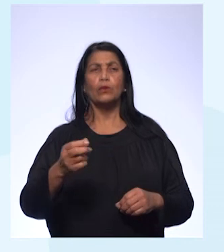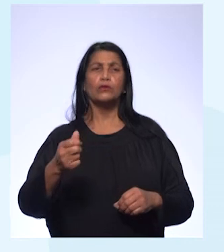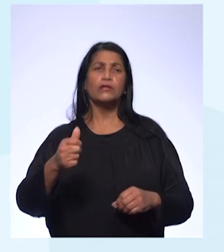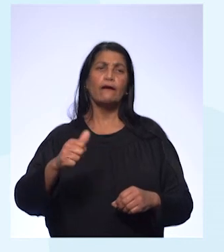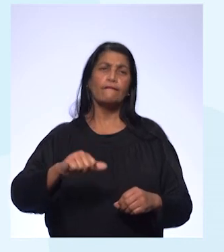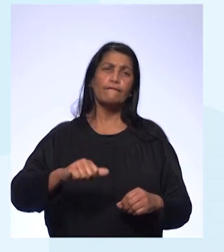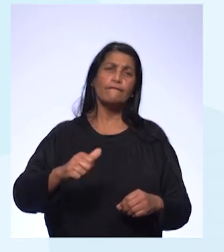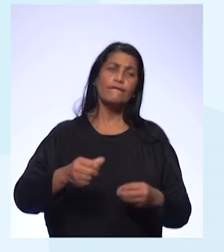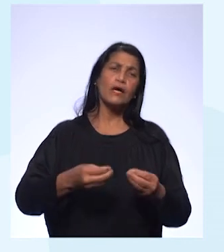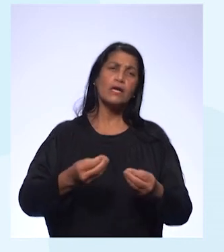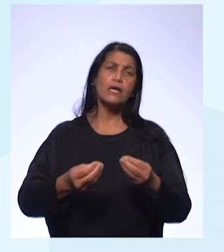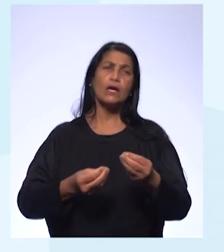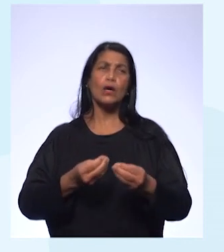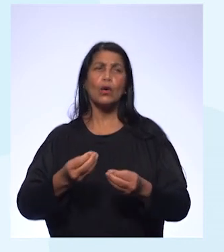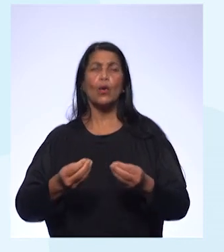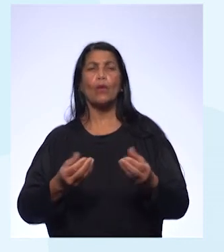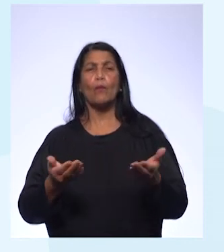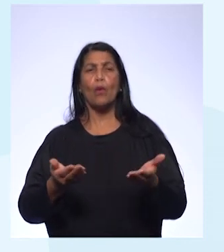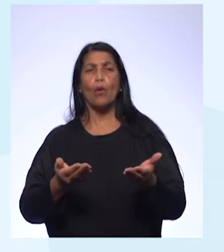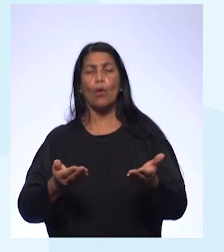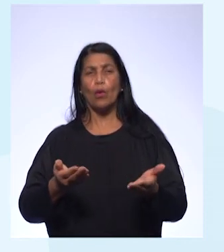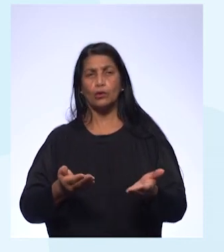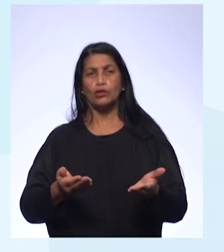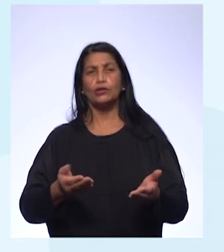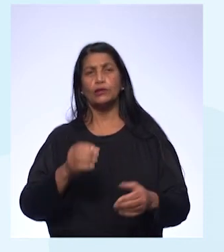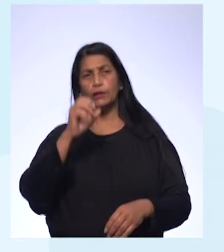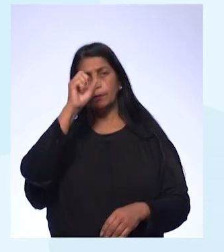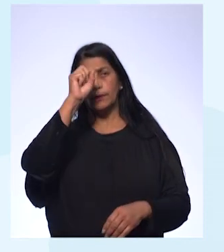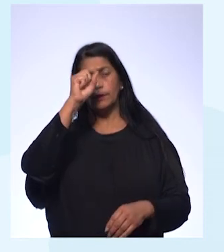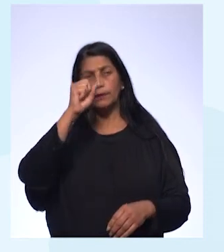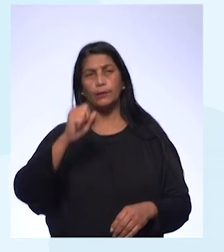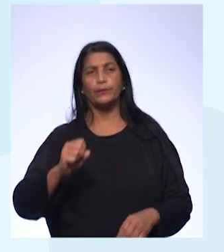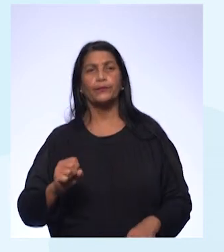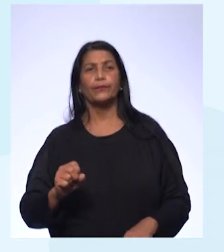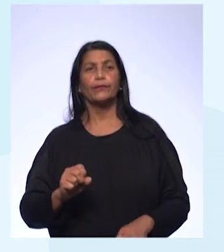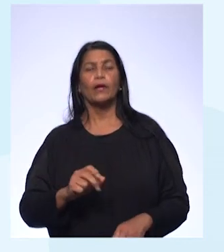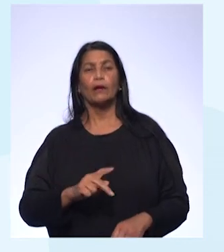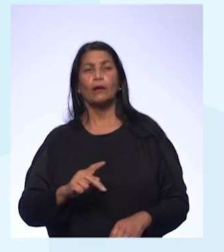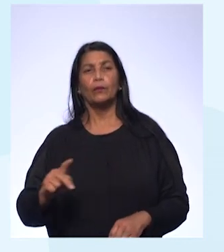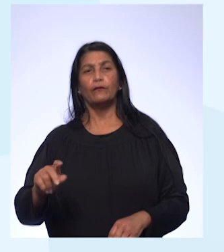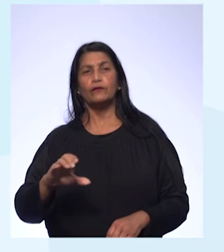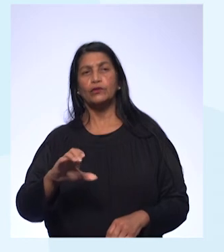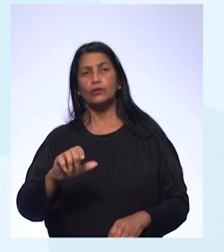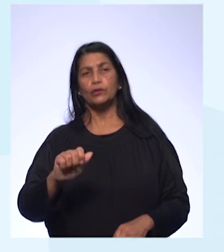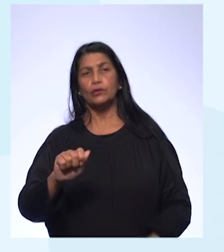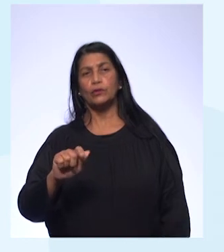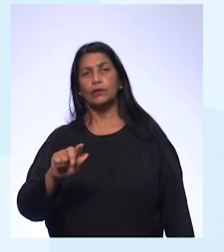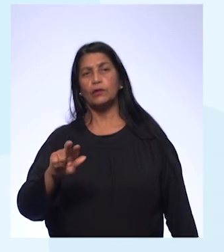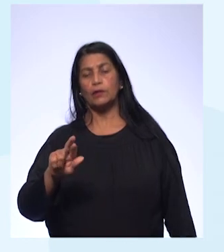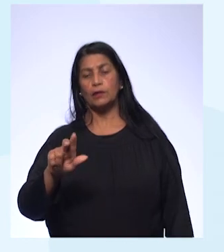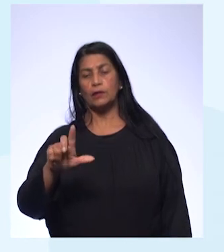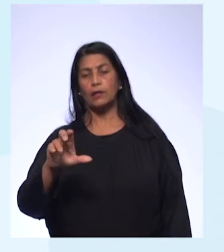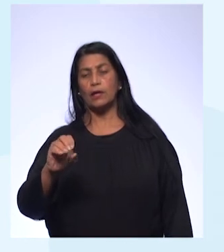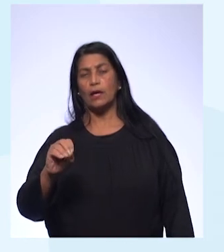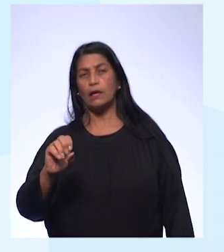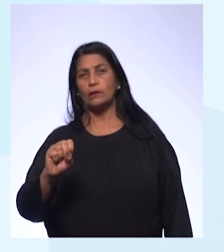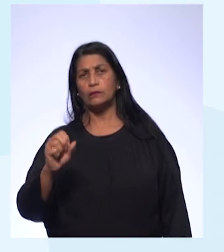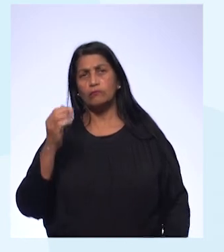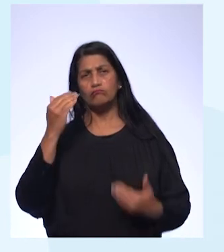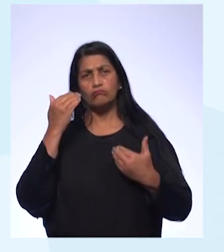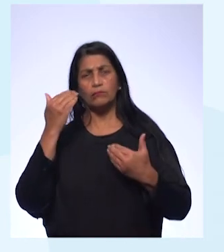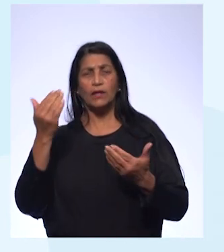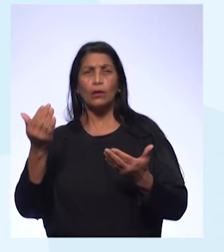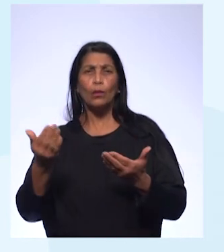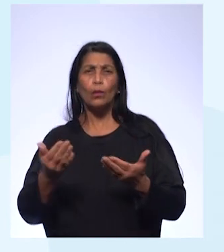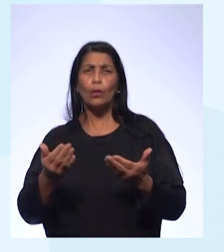aí a pesquisa e dizer o que vocês acharam da aula de hoje. Professor Carlos, muitíssimo obrigada pelas contribuições maravilhosas na nossa aula